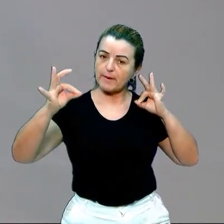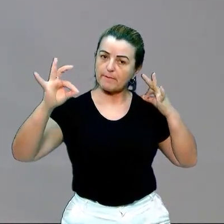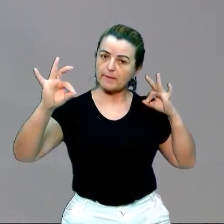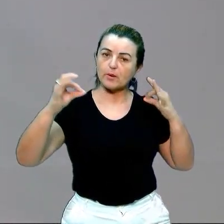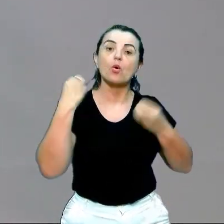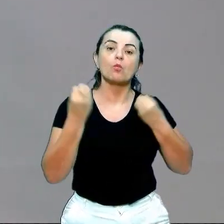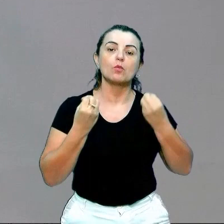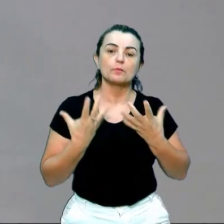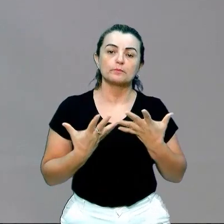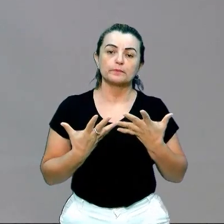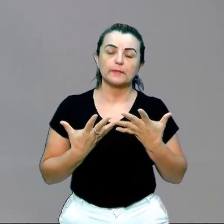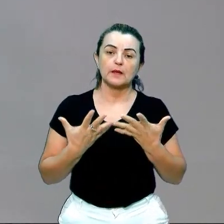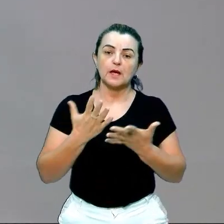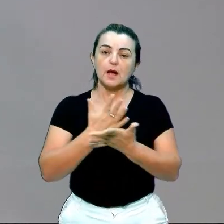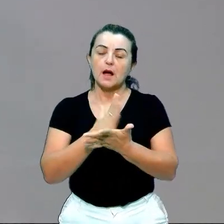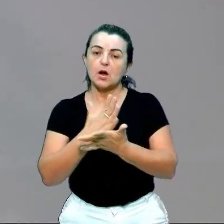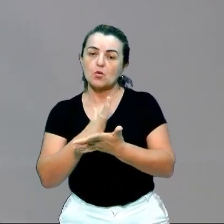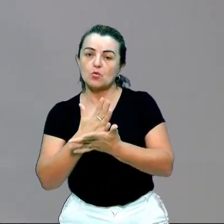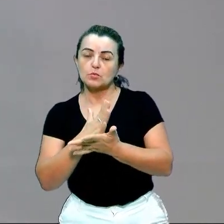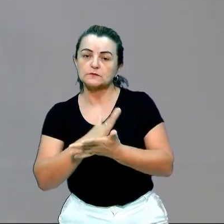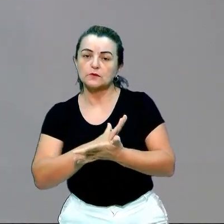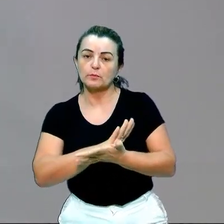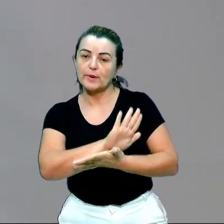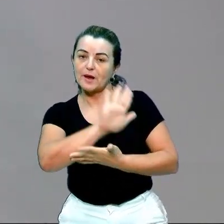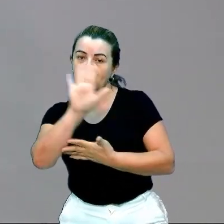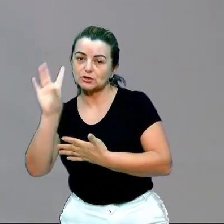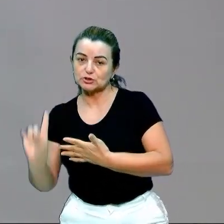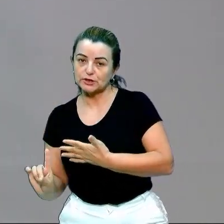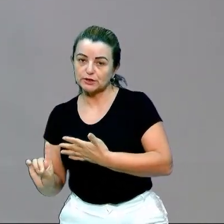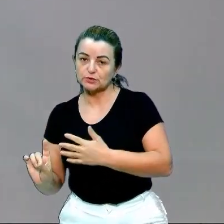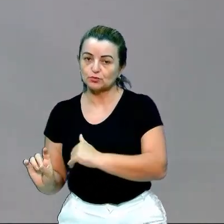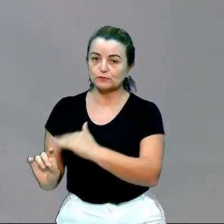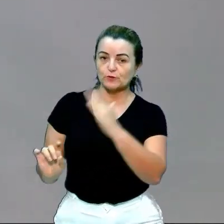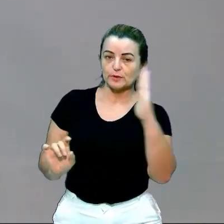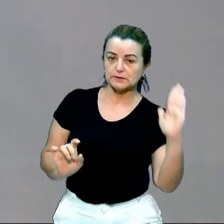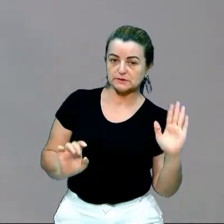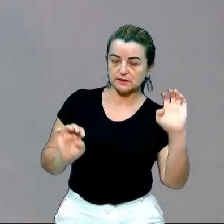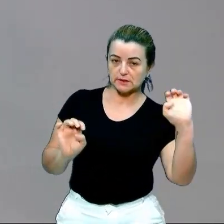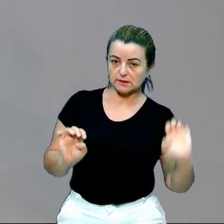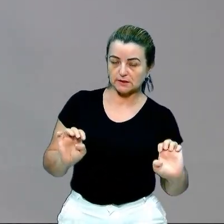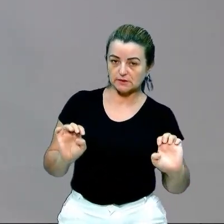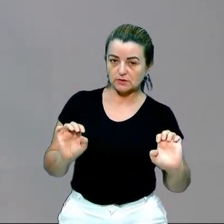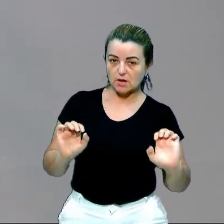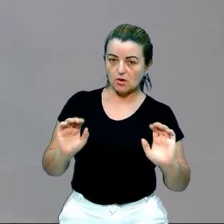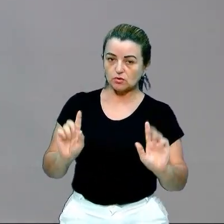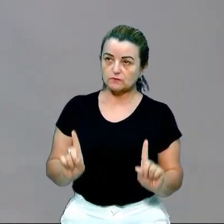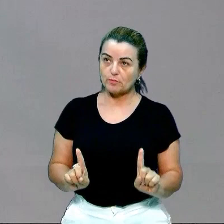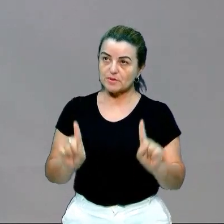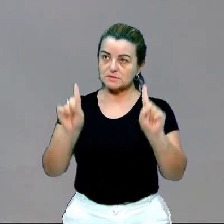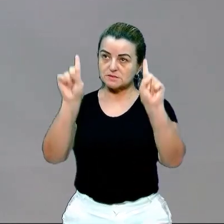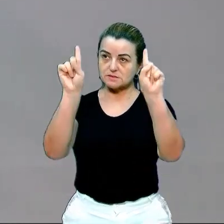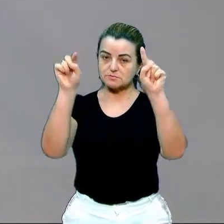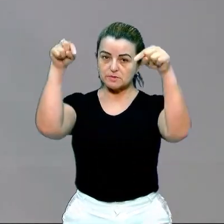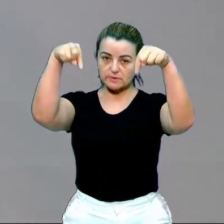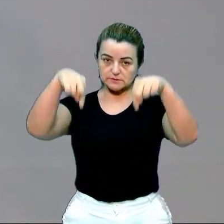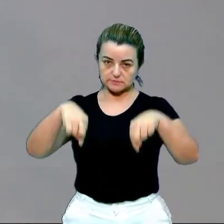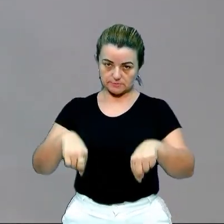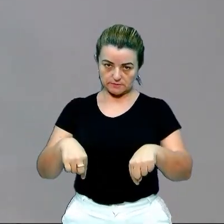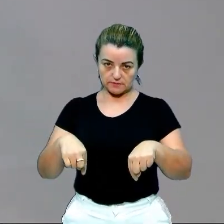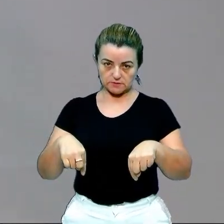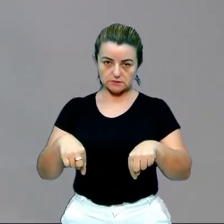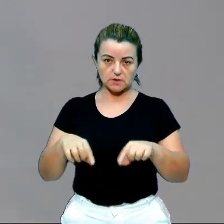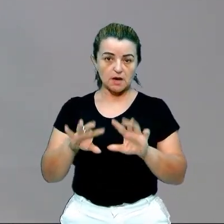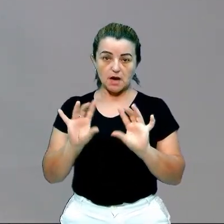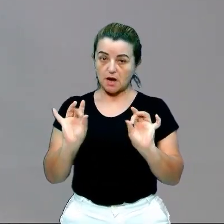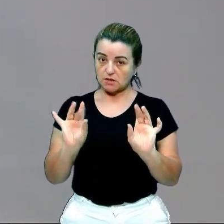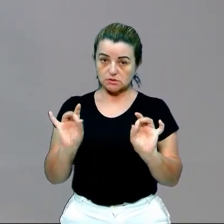esquemas, tá? Algumas vão para a direita, outras para a esquerda, outras vão de cima para baixo, outras de baixo para cima.